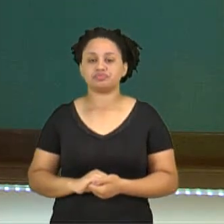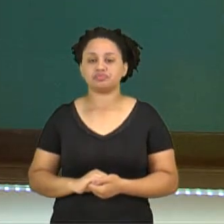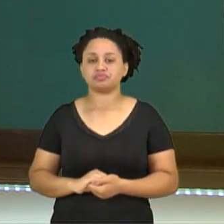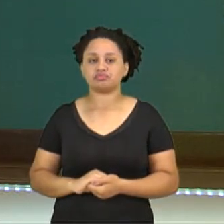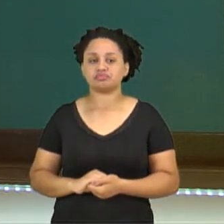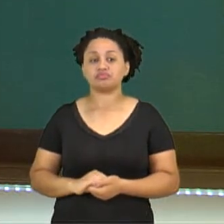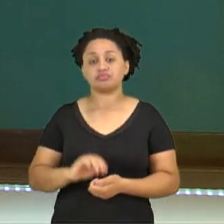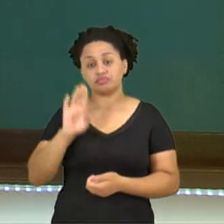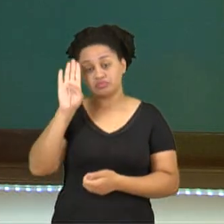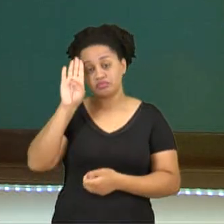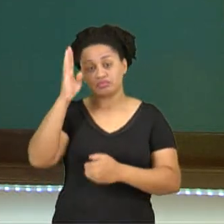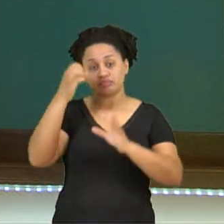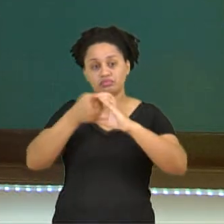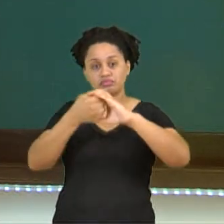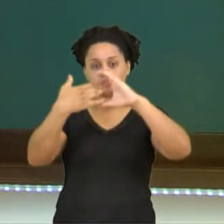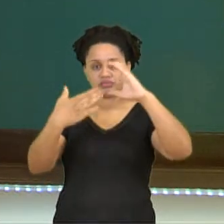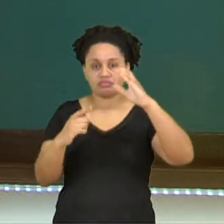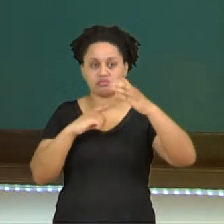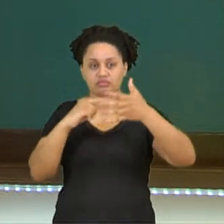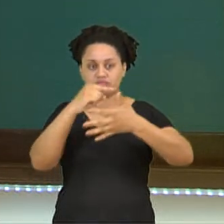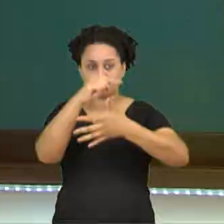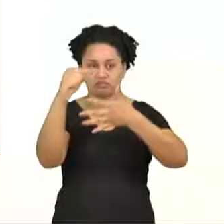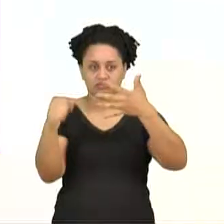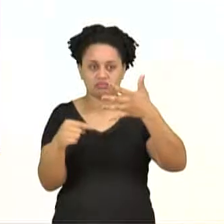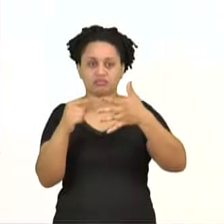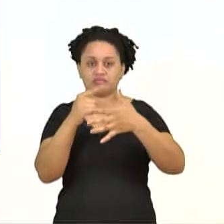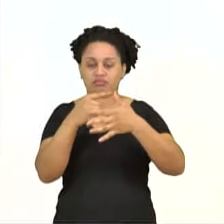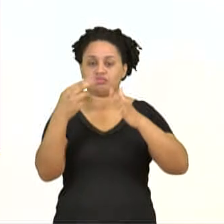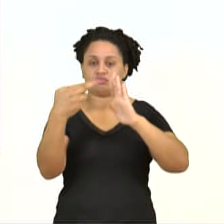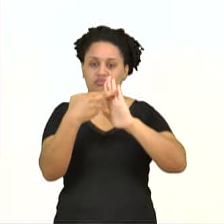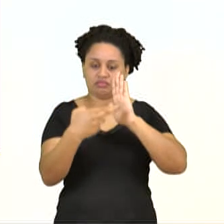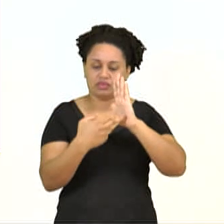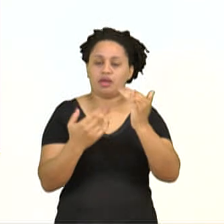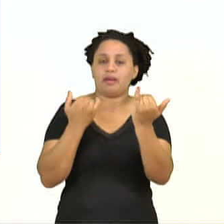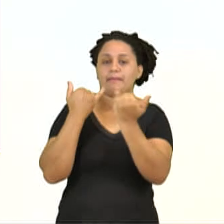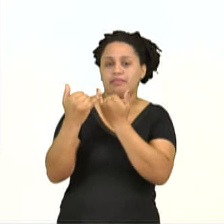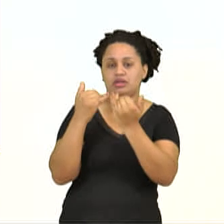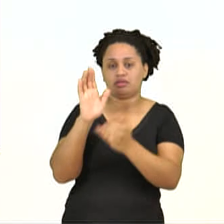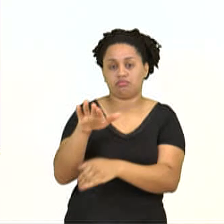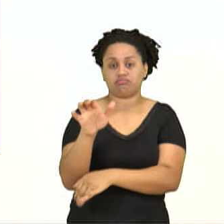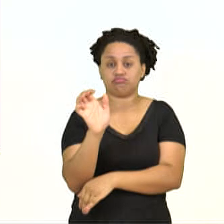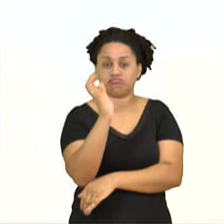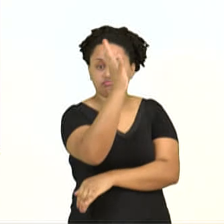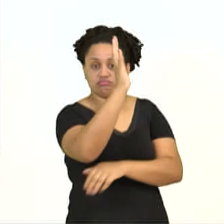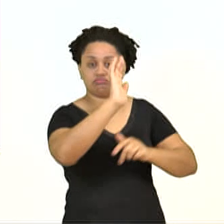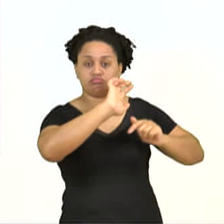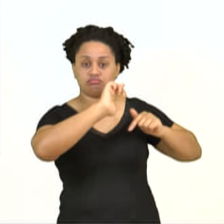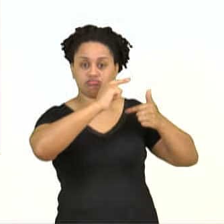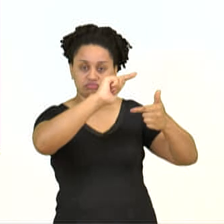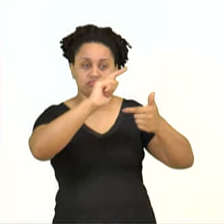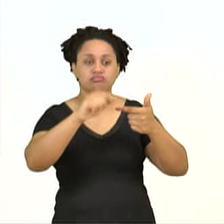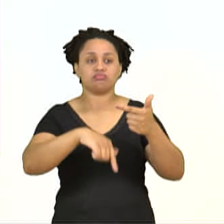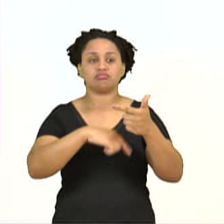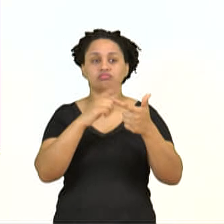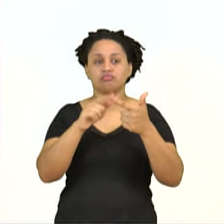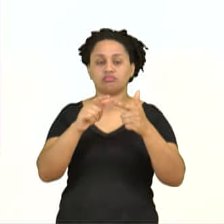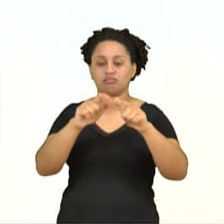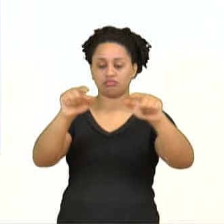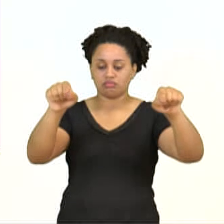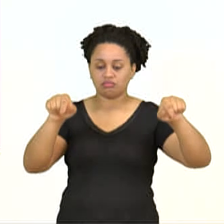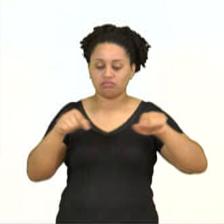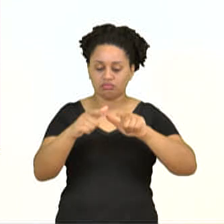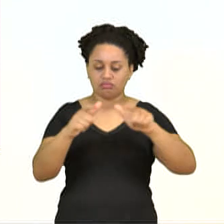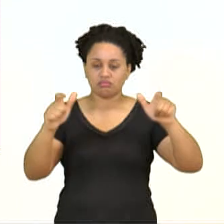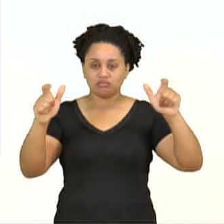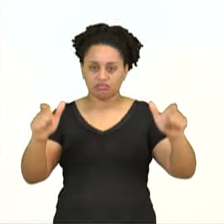As principais características. As regras são semelhantes ao basquetebol tradicional. A quadra é de